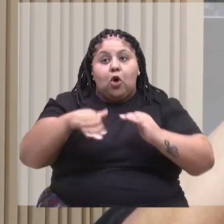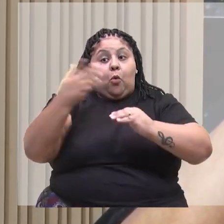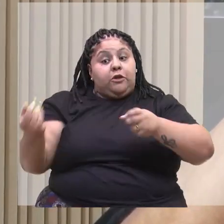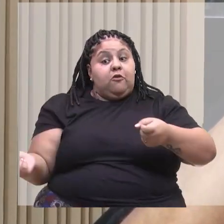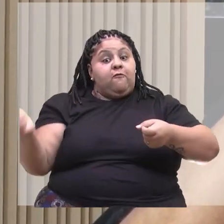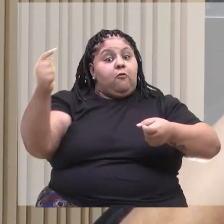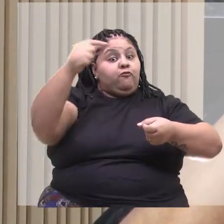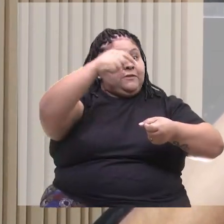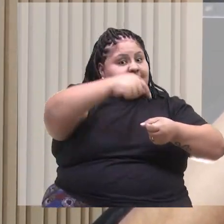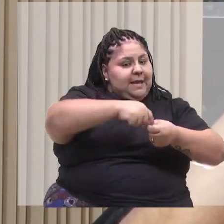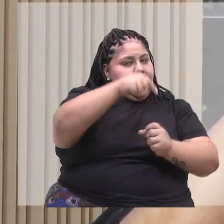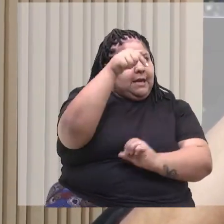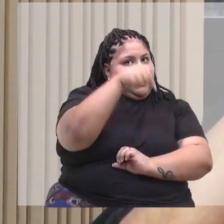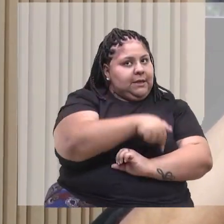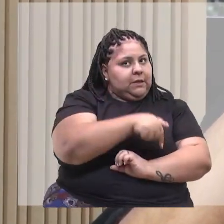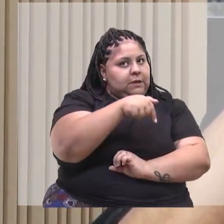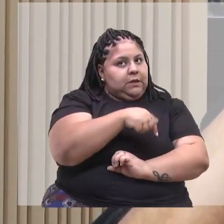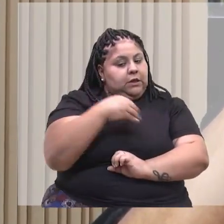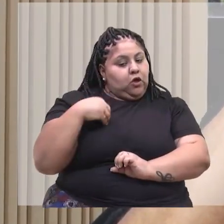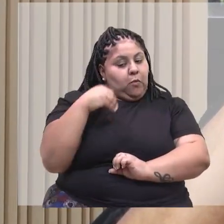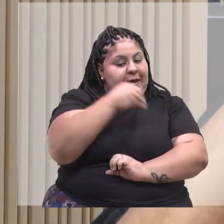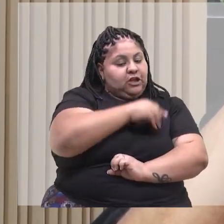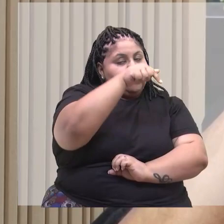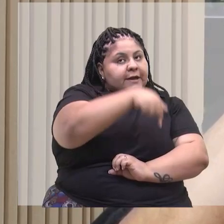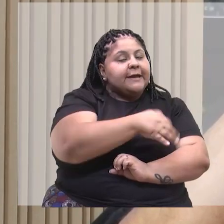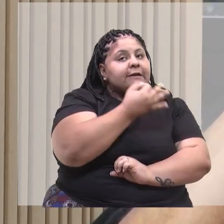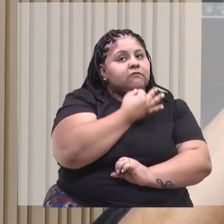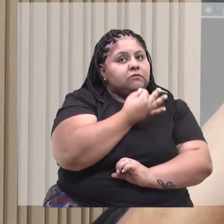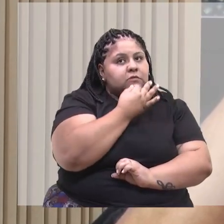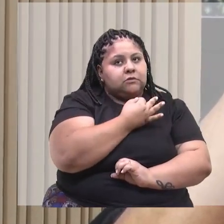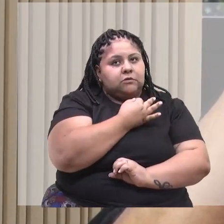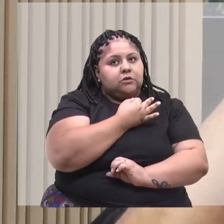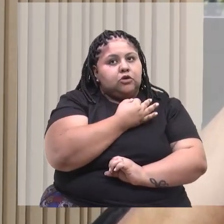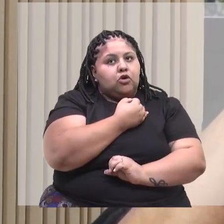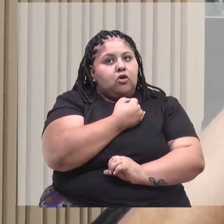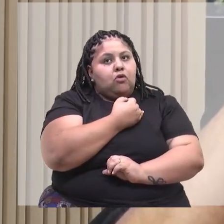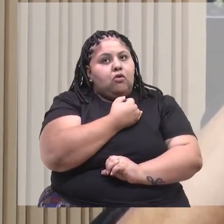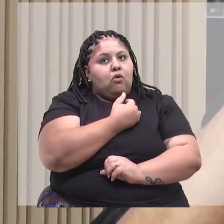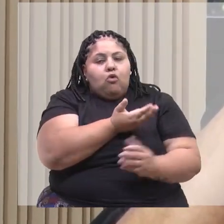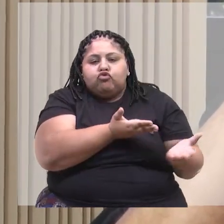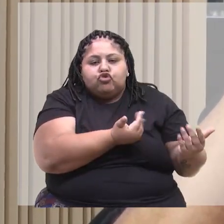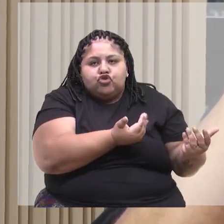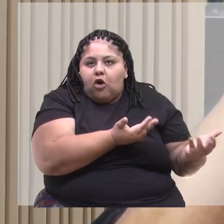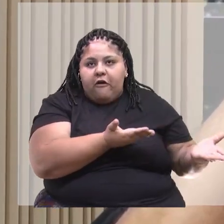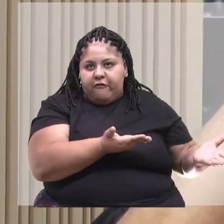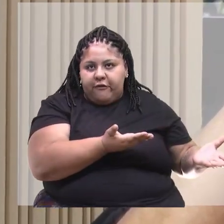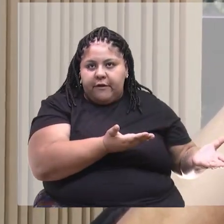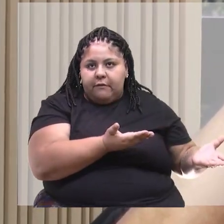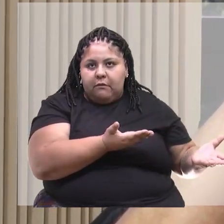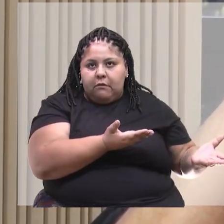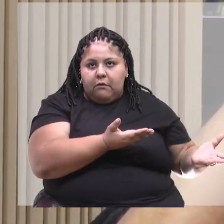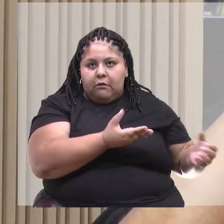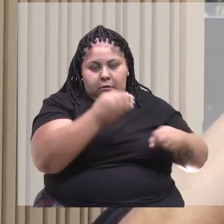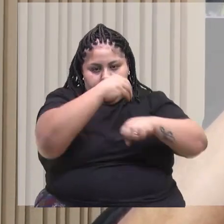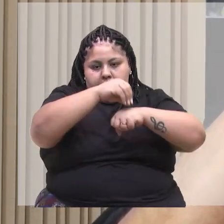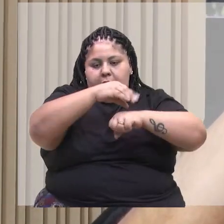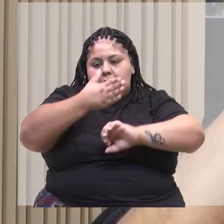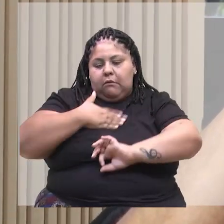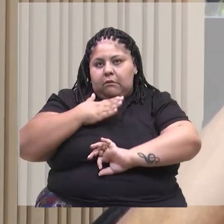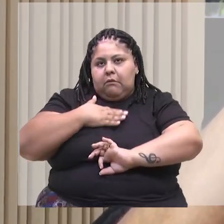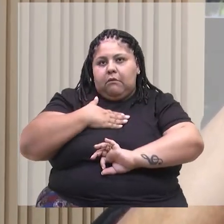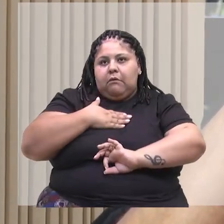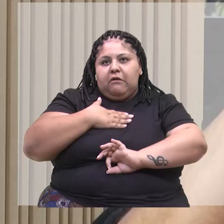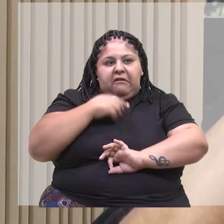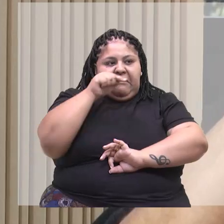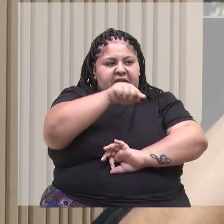Aí, quando eu retornei, um médico aqui em Caxias, um rapazinho novo, quando eu fui lá consultar, que me indicaram,